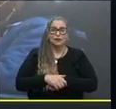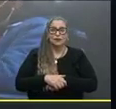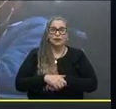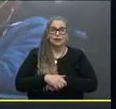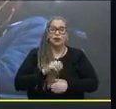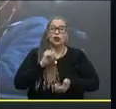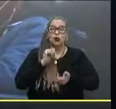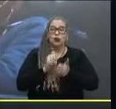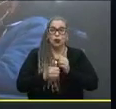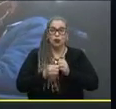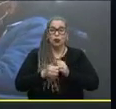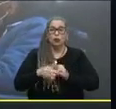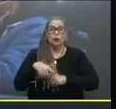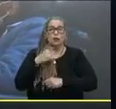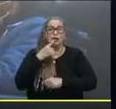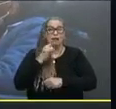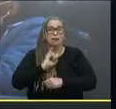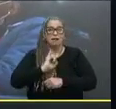do Esporte Clube Internacional,